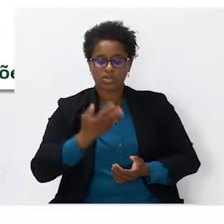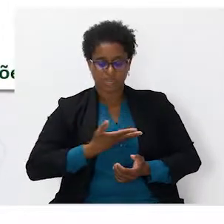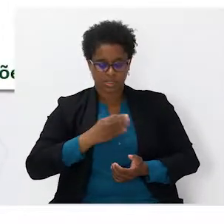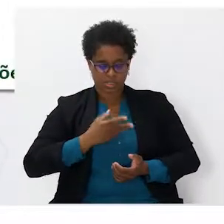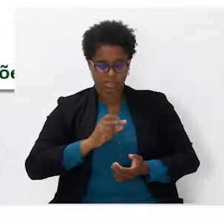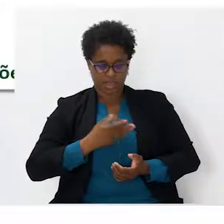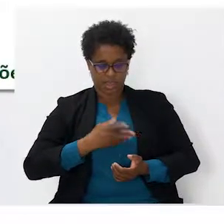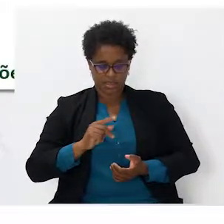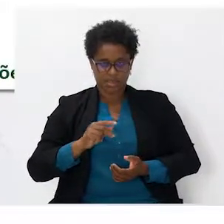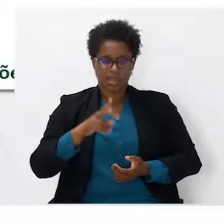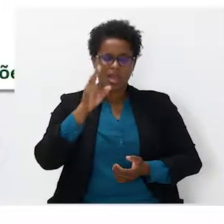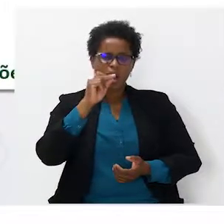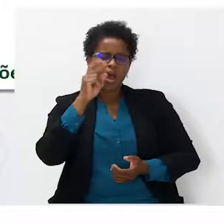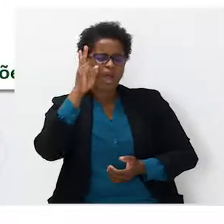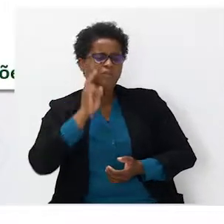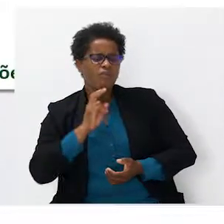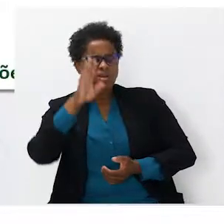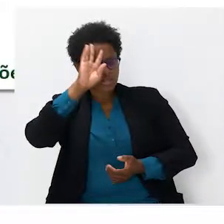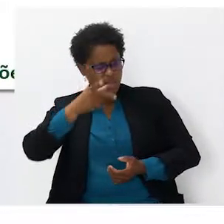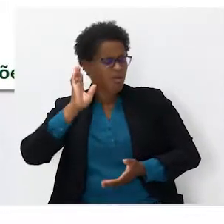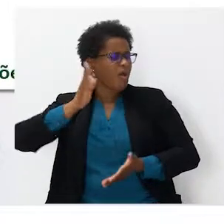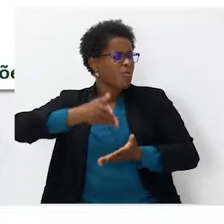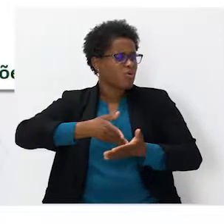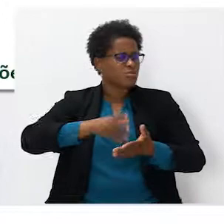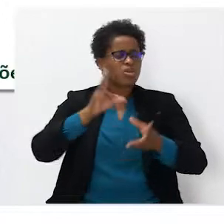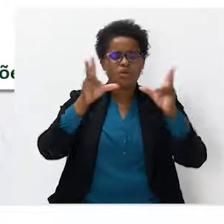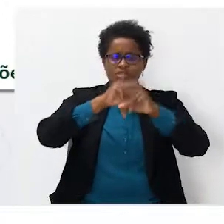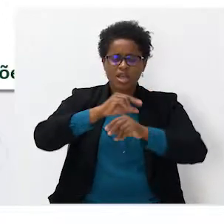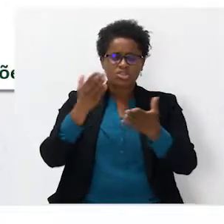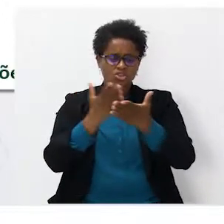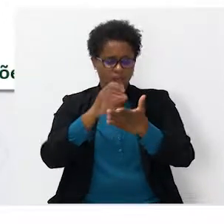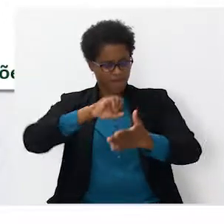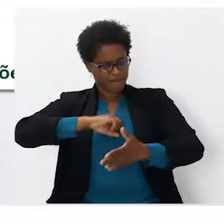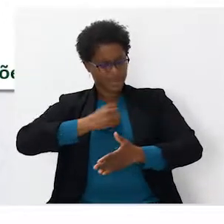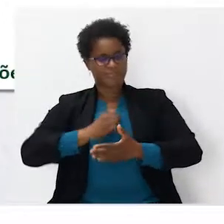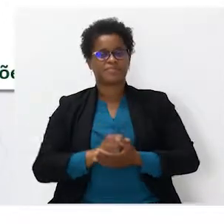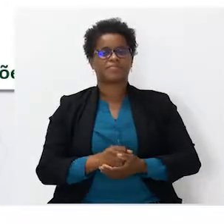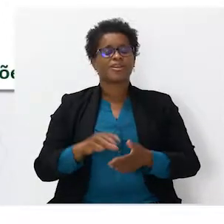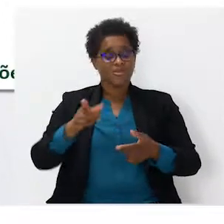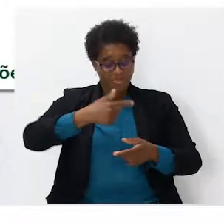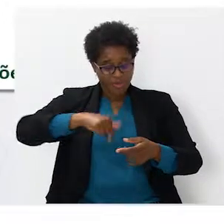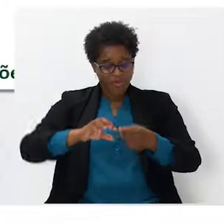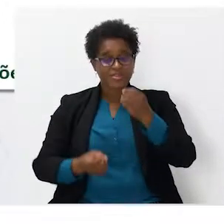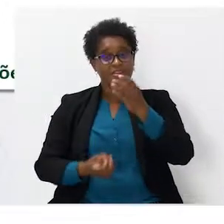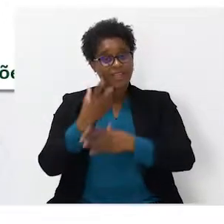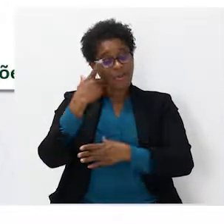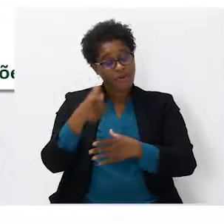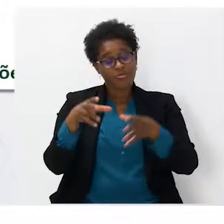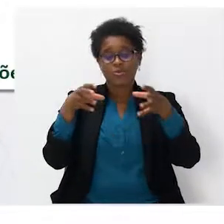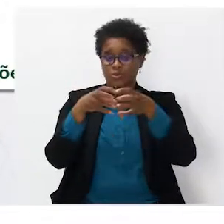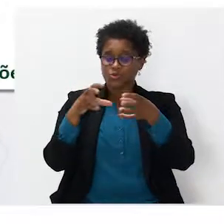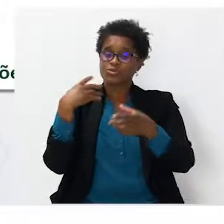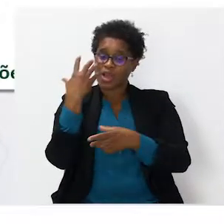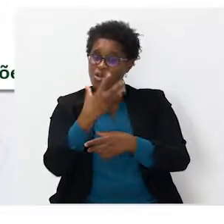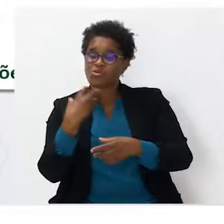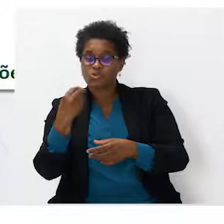Avô, sabe a última novidade da minha escola? Criamos uma comissão de